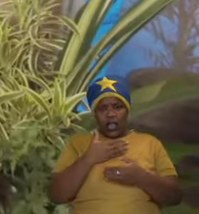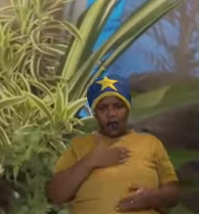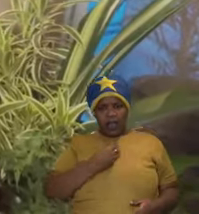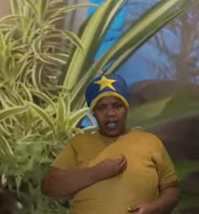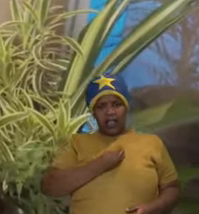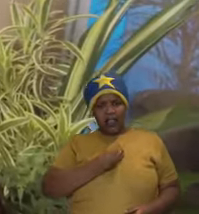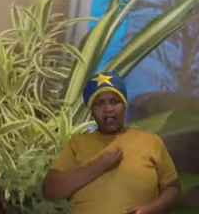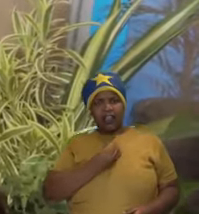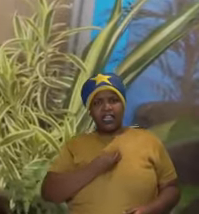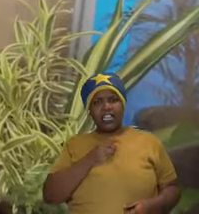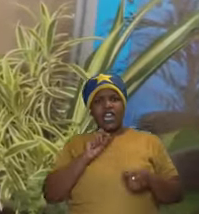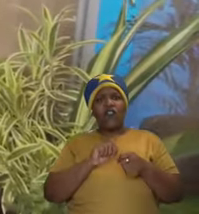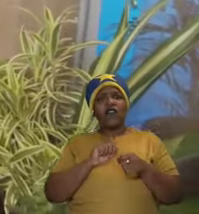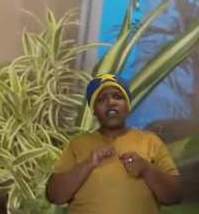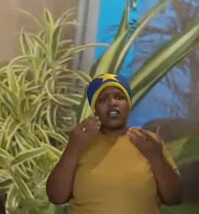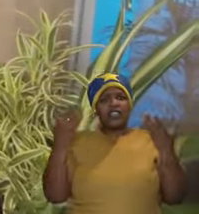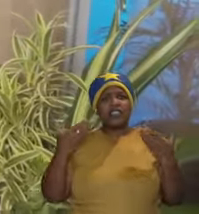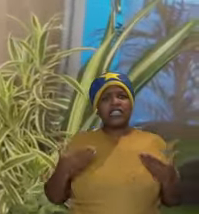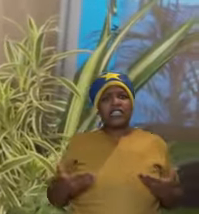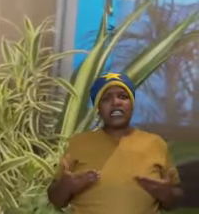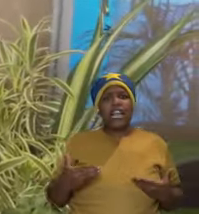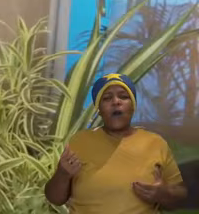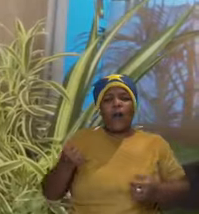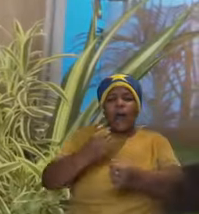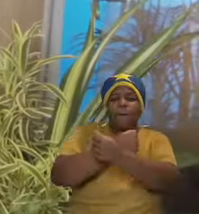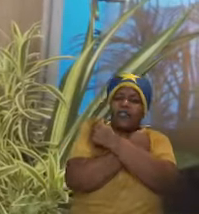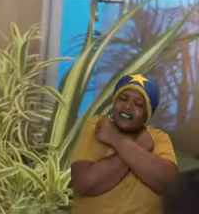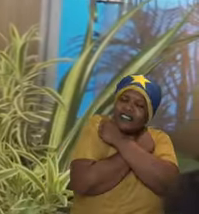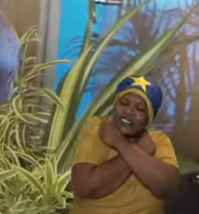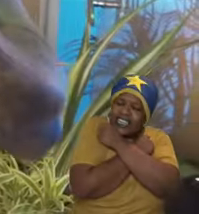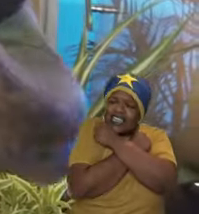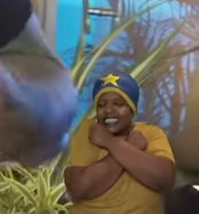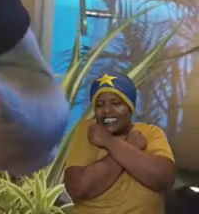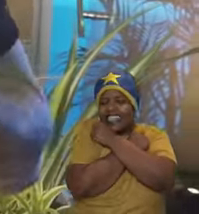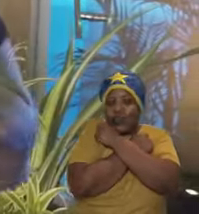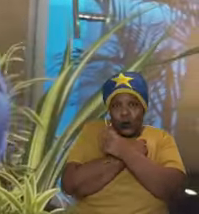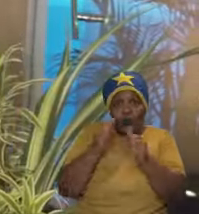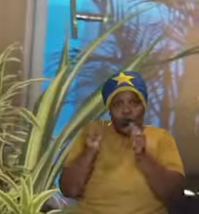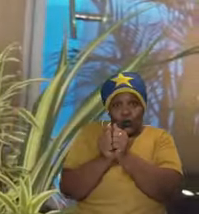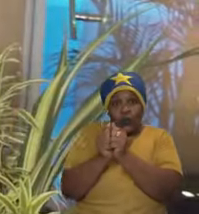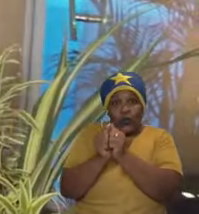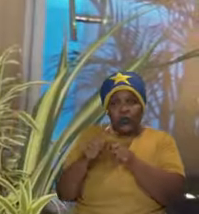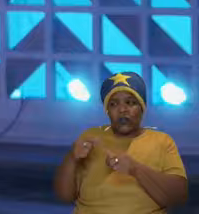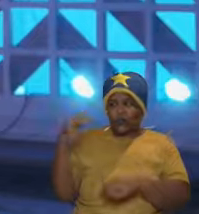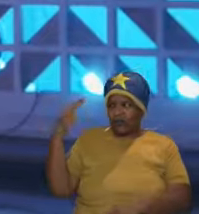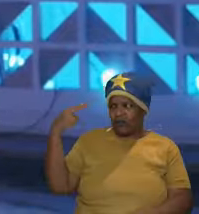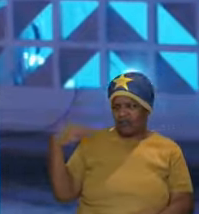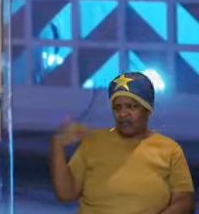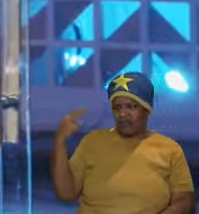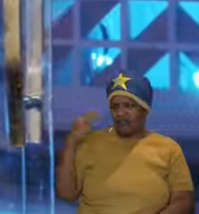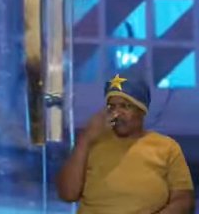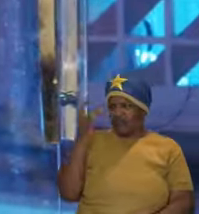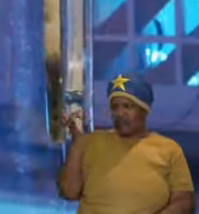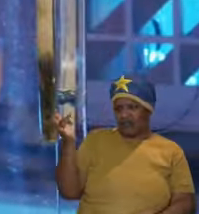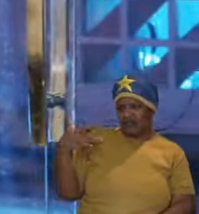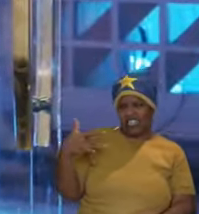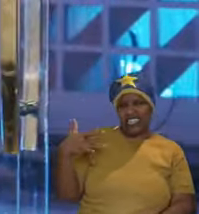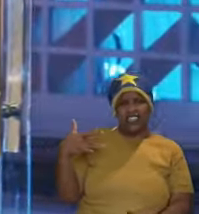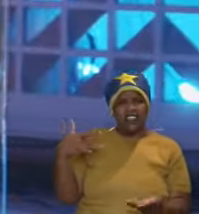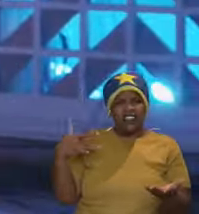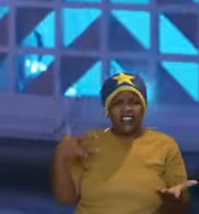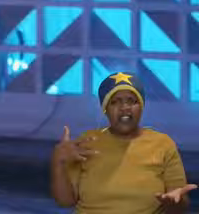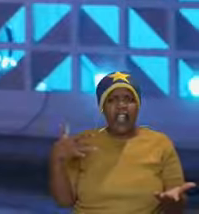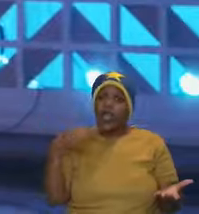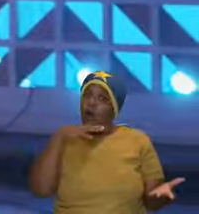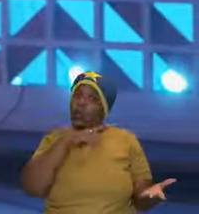vida, rock fez eu fazer. Quando te abracei e fiquei do seu lado, me olharam, me discriminaram.